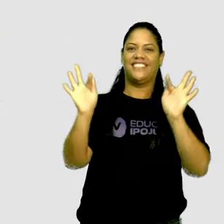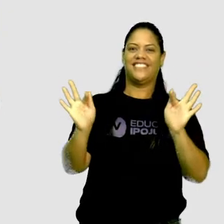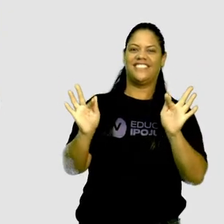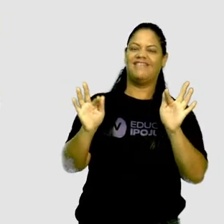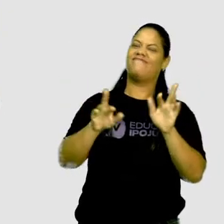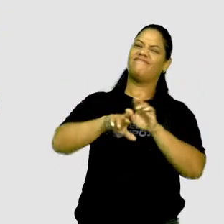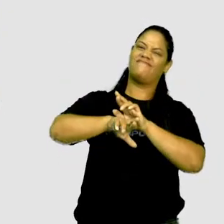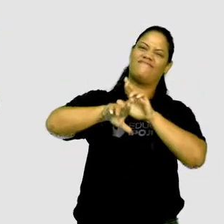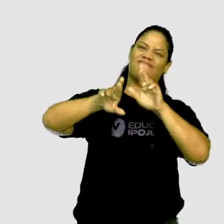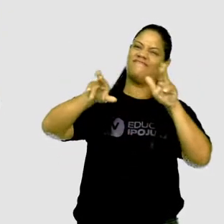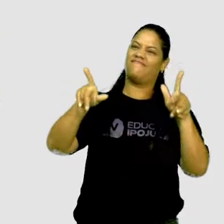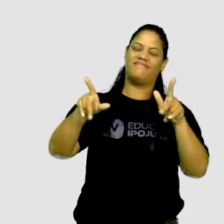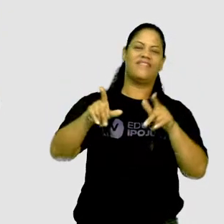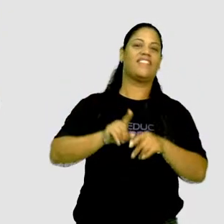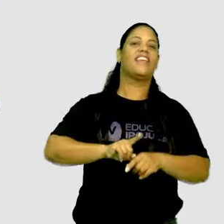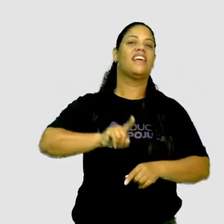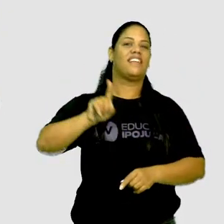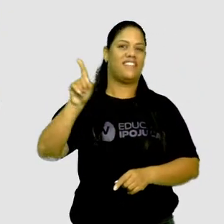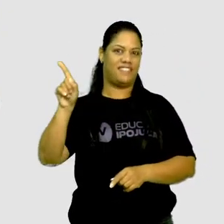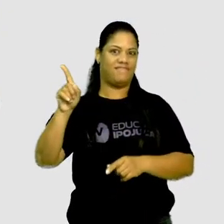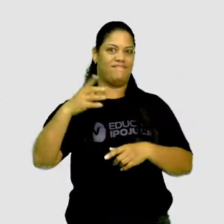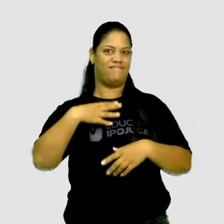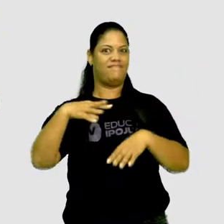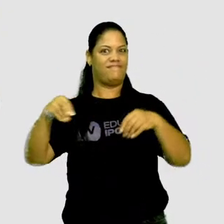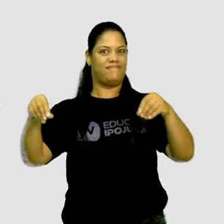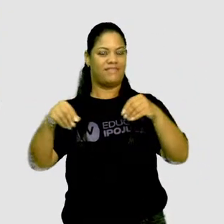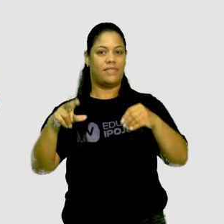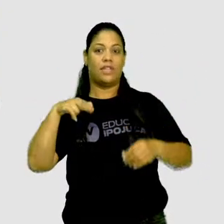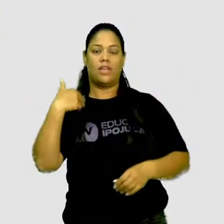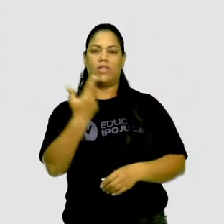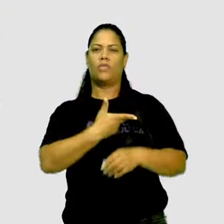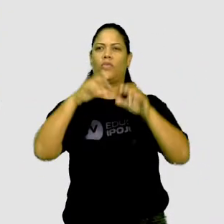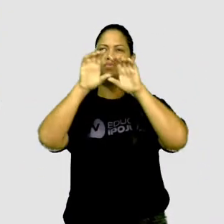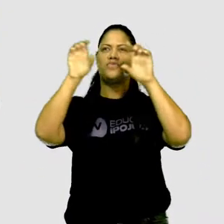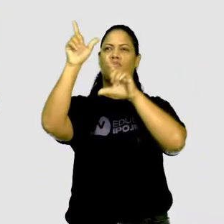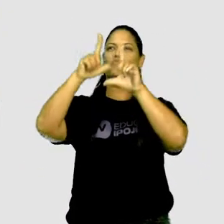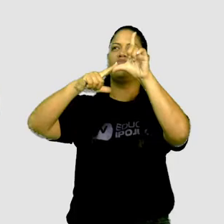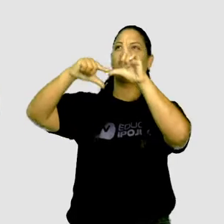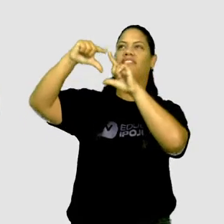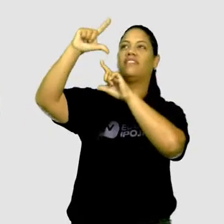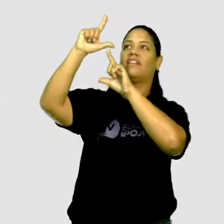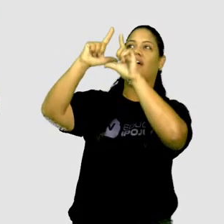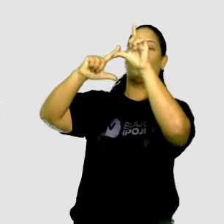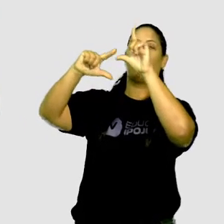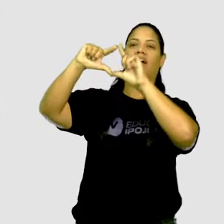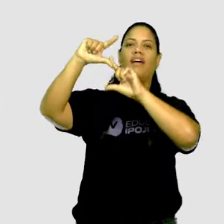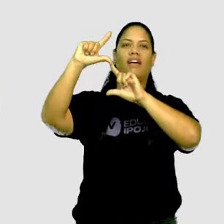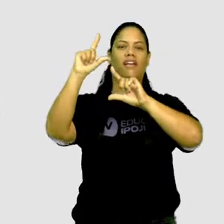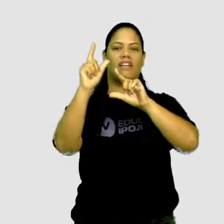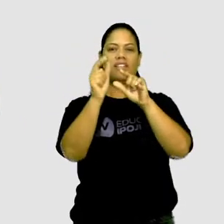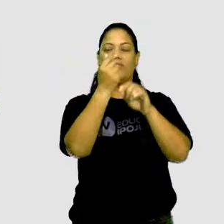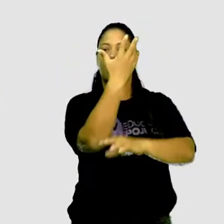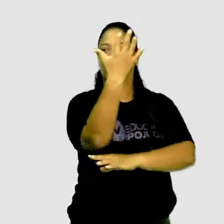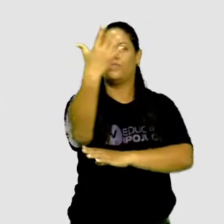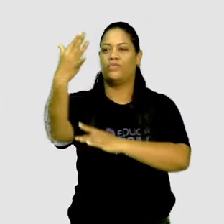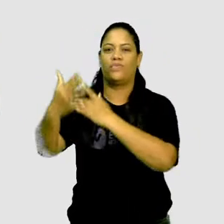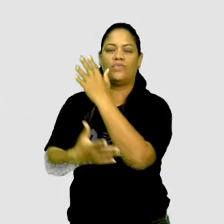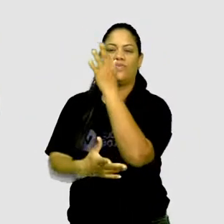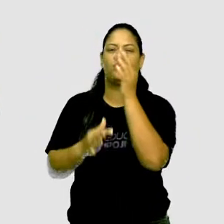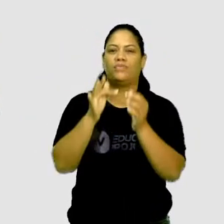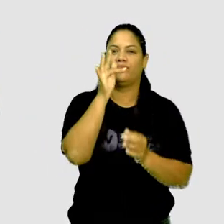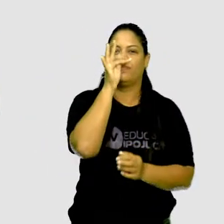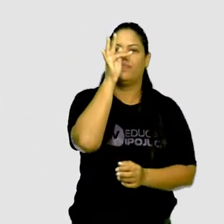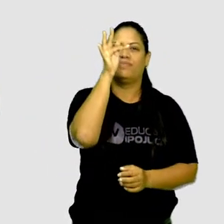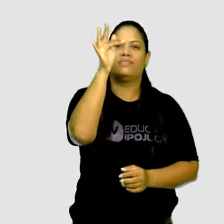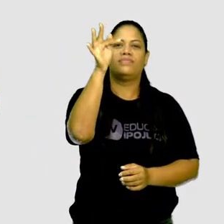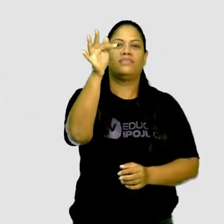gorjeiam, não gorjeiam como lá. Nosso céu tem mais estrelas, nossas várzeas tem mais flores,